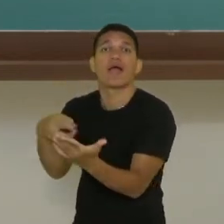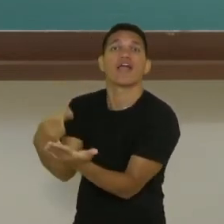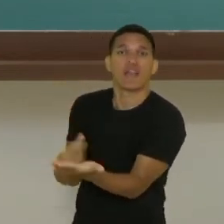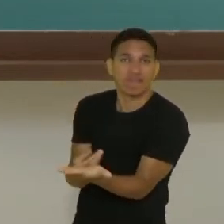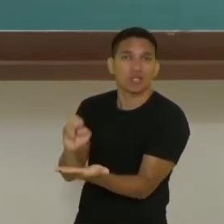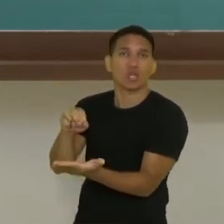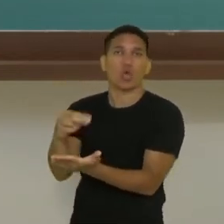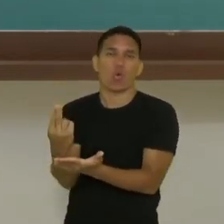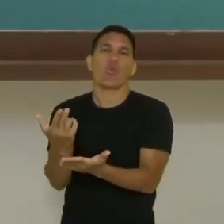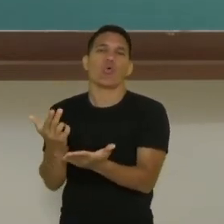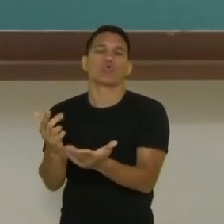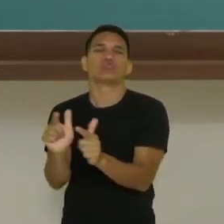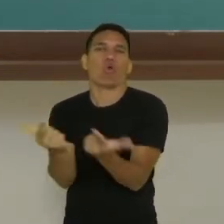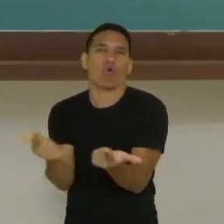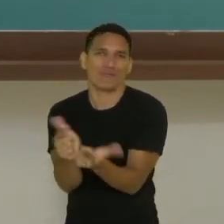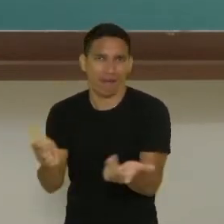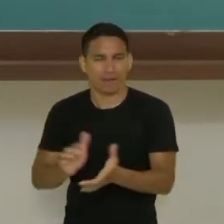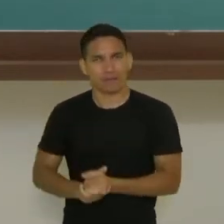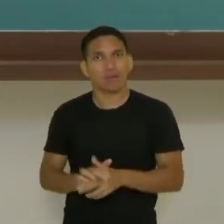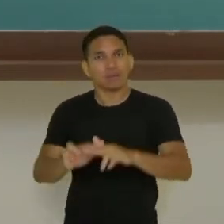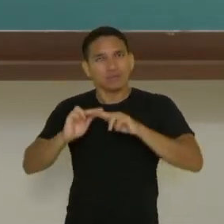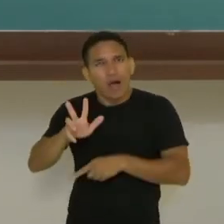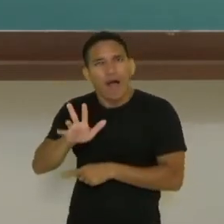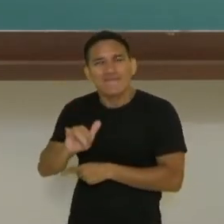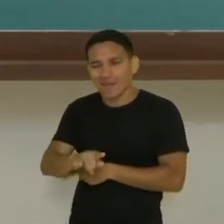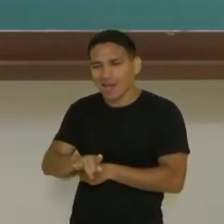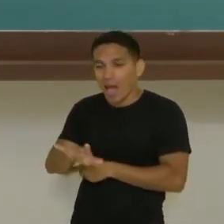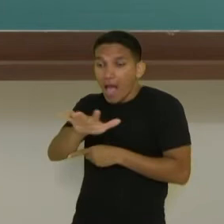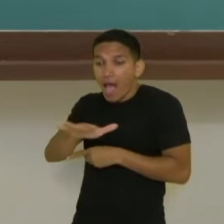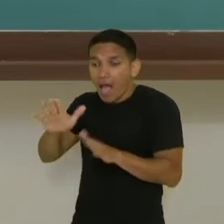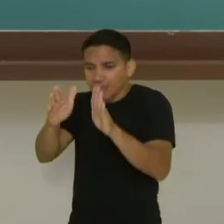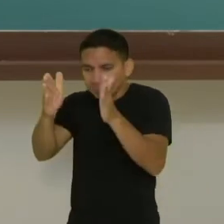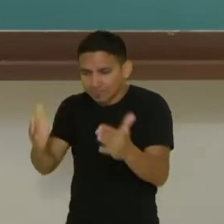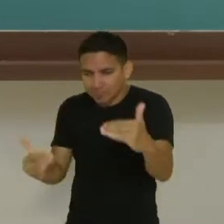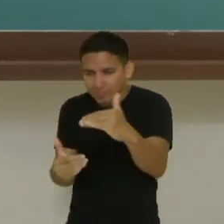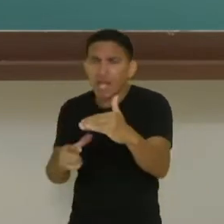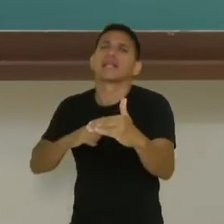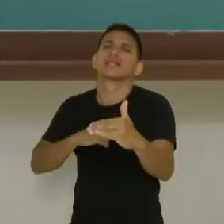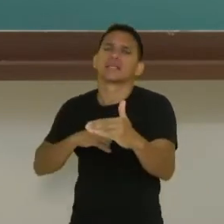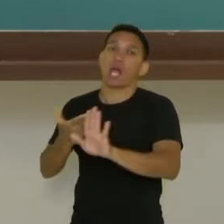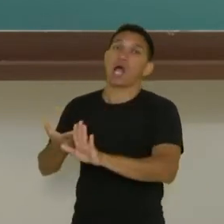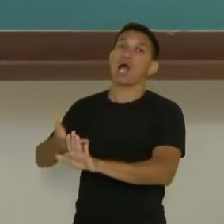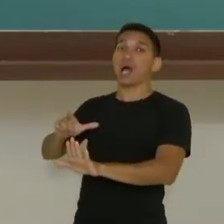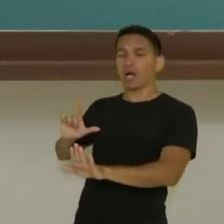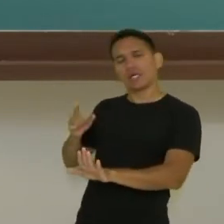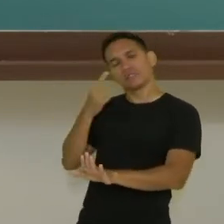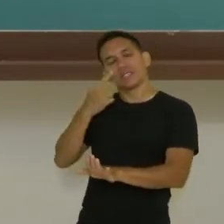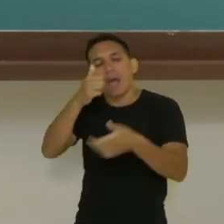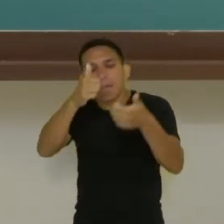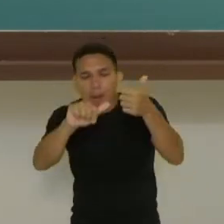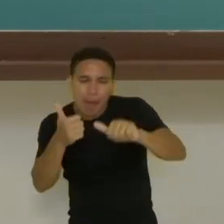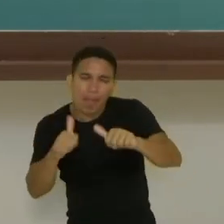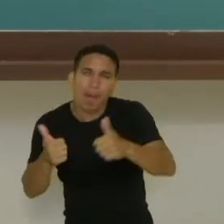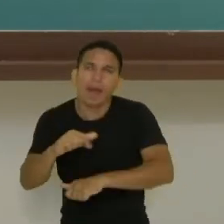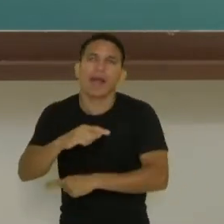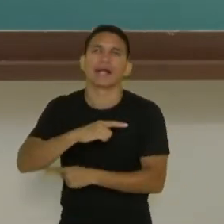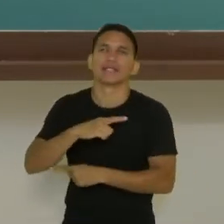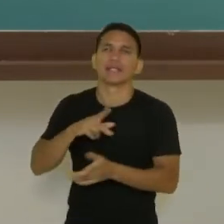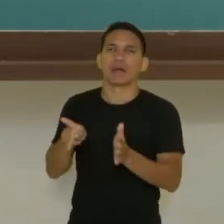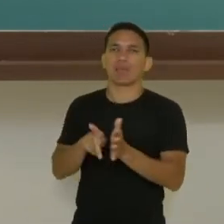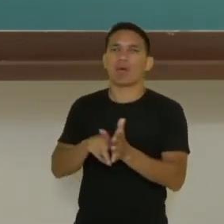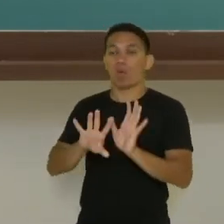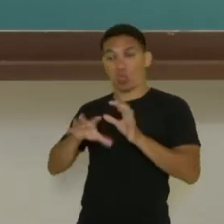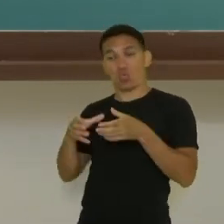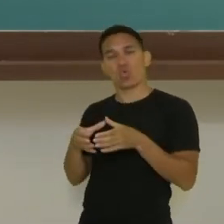jornal. Então vai ter uma seção lá dedicada, vai passar por um certo filtro, vai passar pelo crivo do jornal,